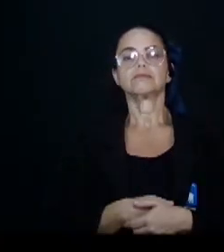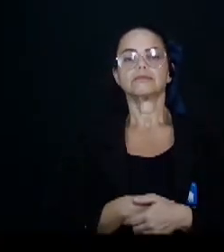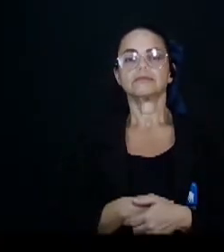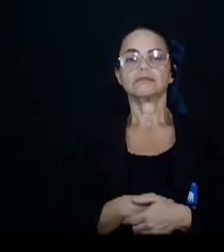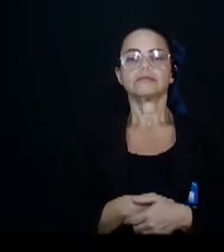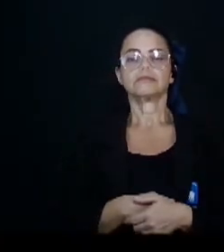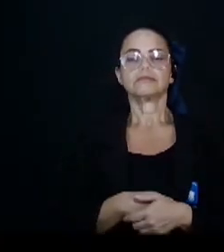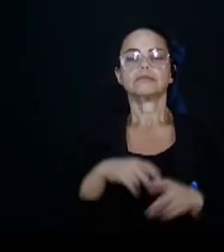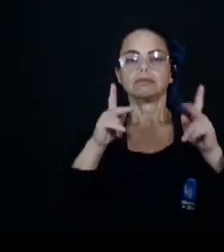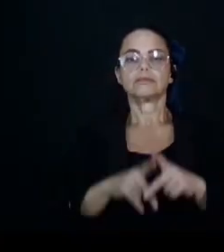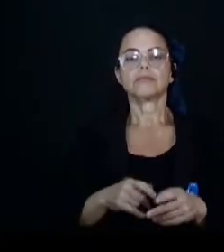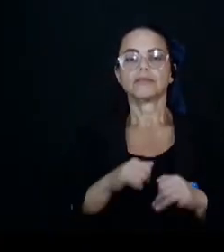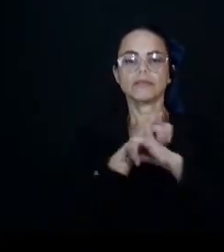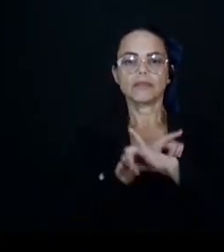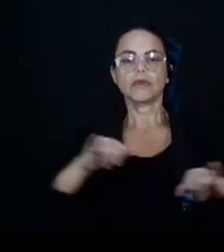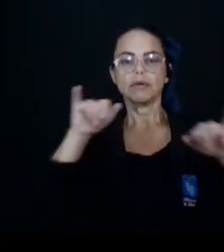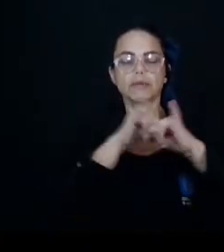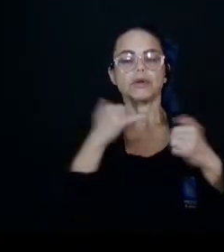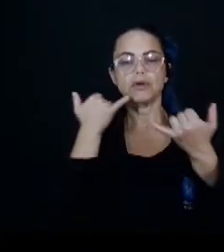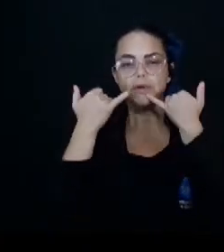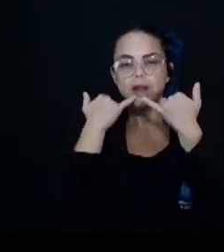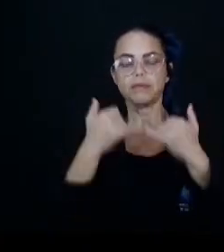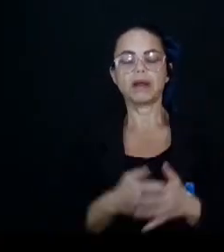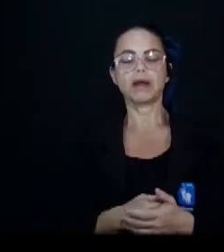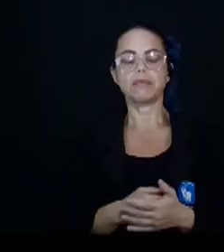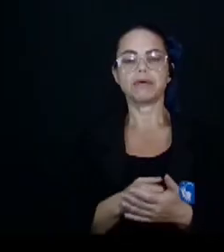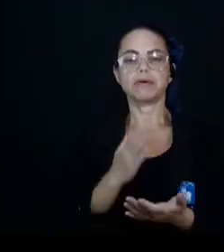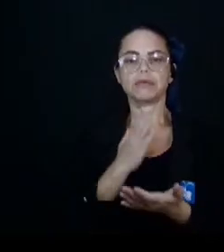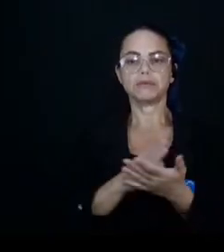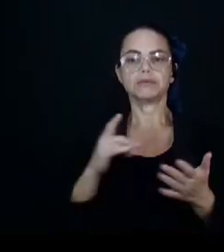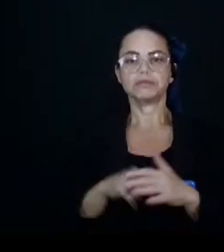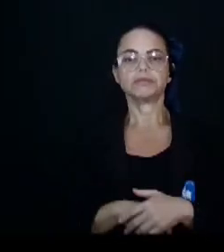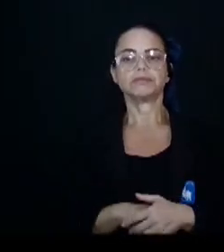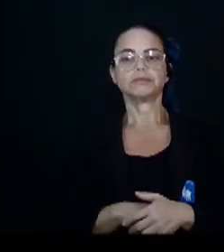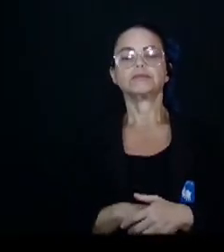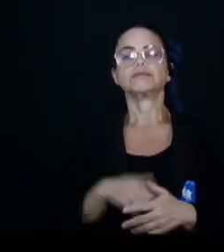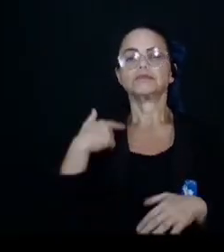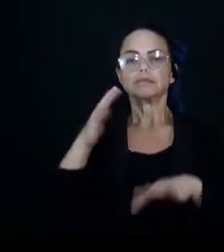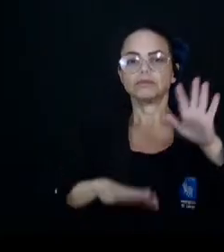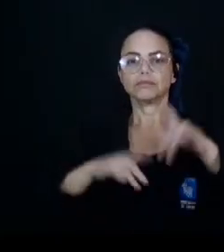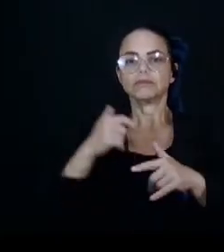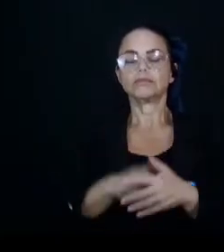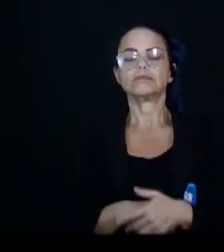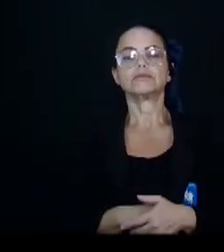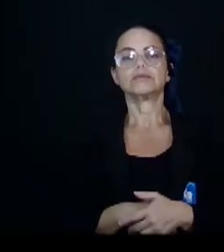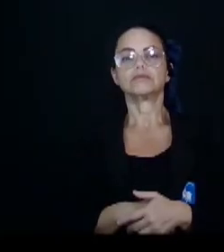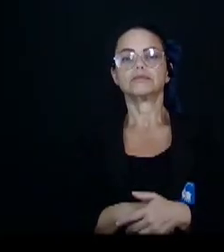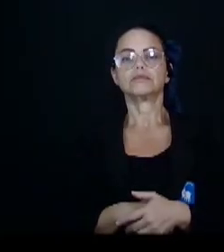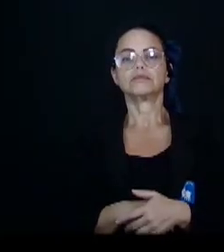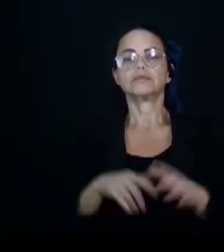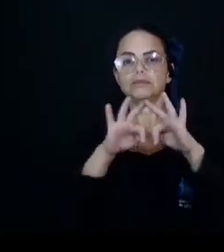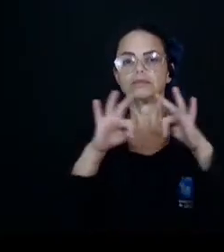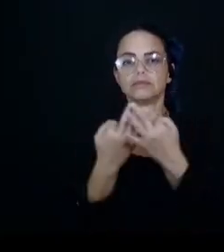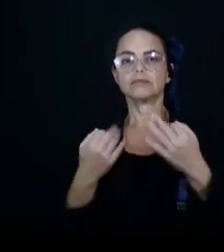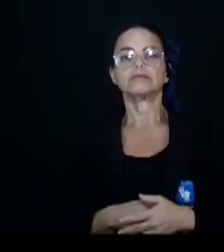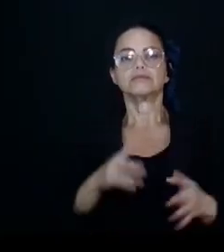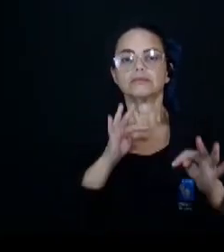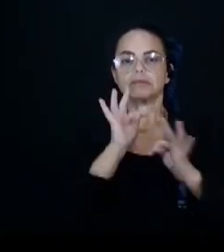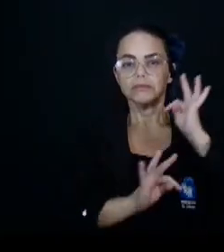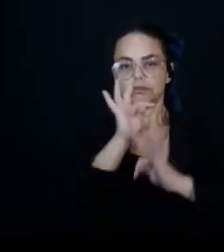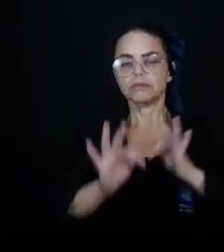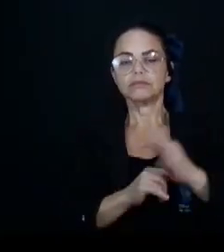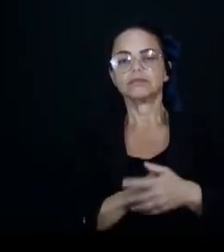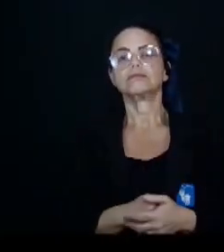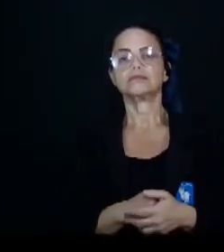informar, tirar dúvidas, auxiliar. Então, às vezes, tem até um familiar que está em tratamento desse tipo de doenças e